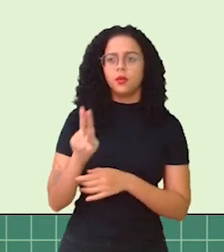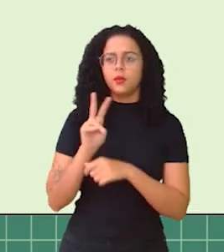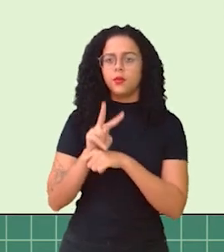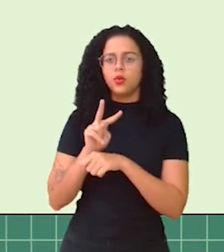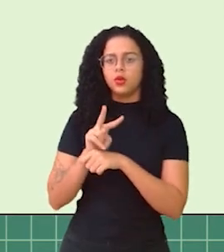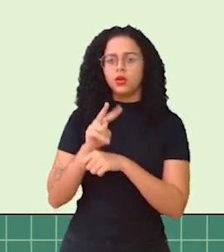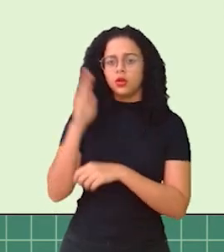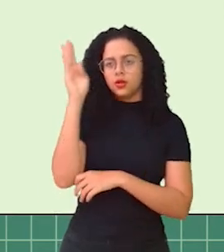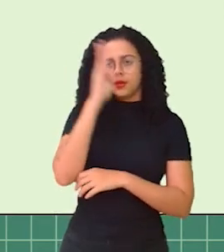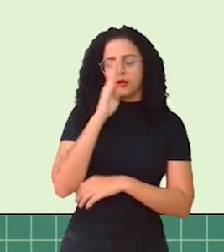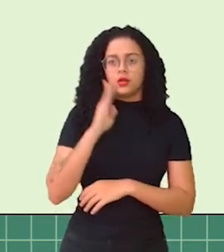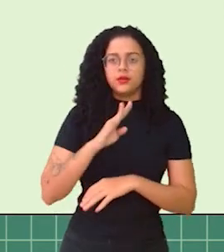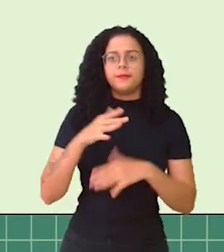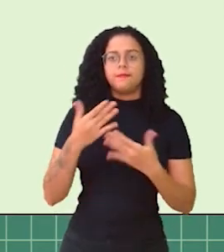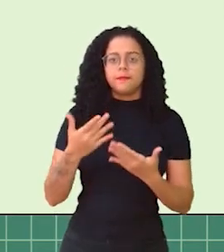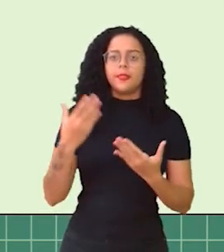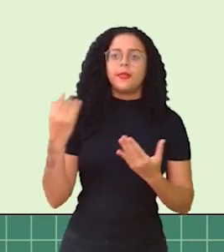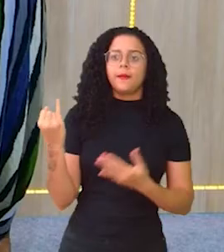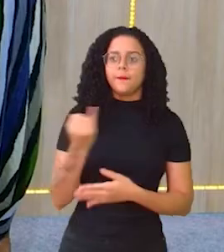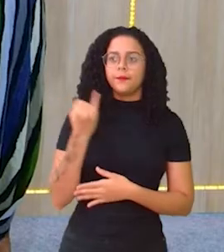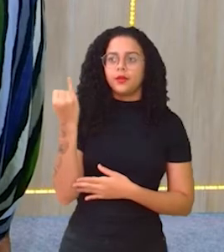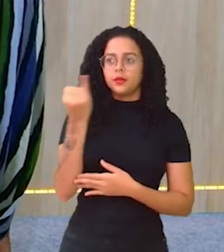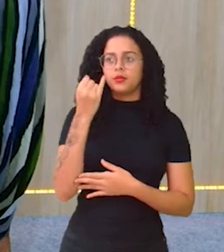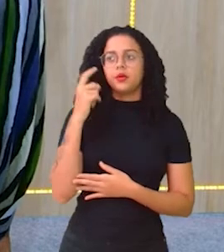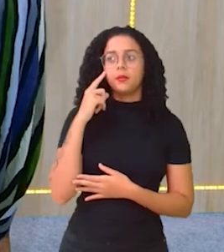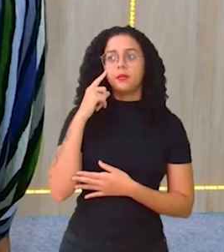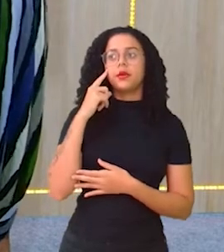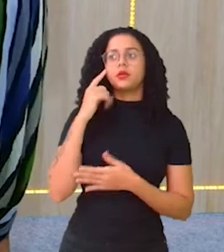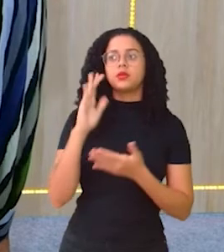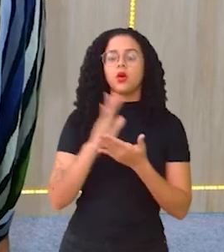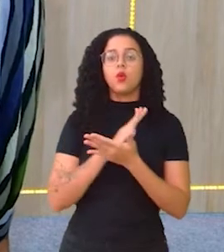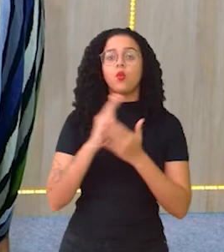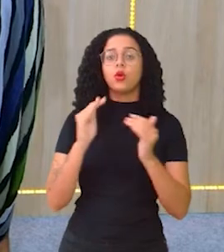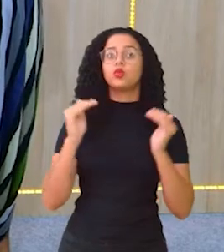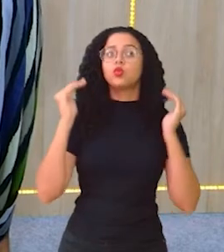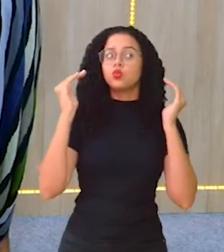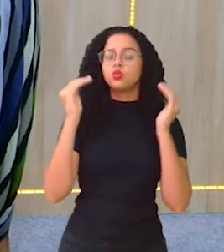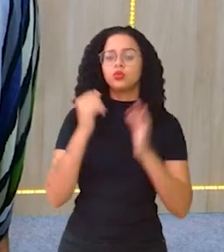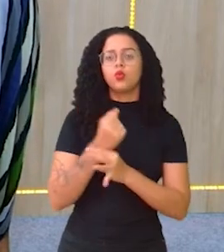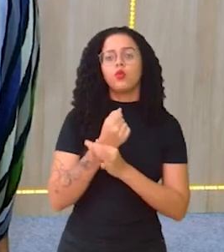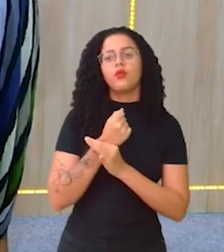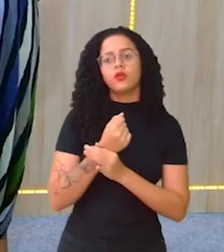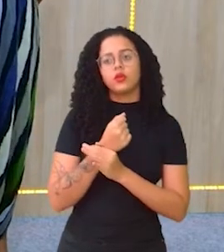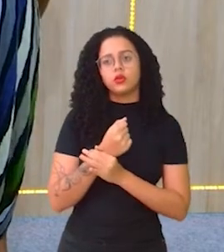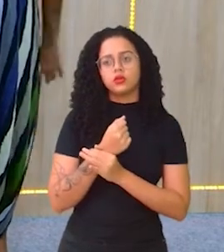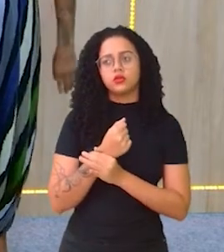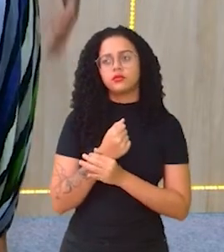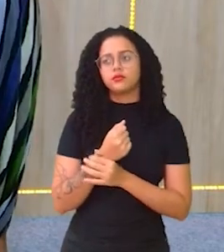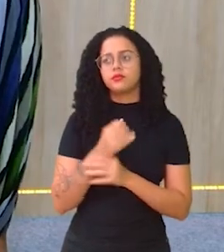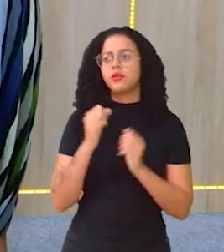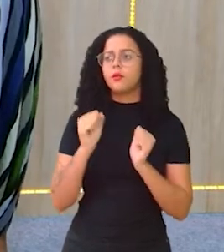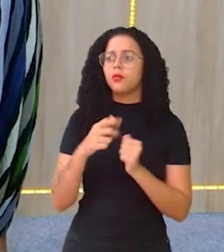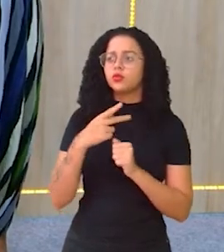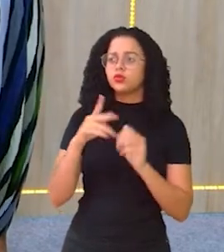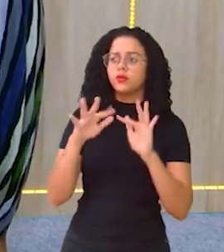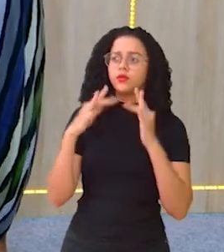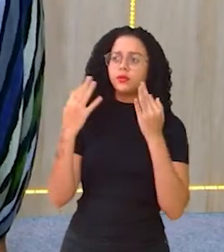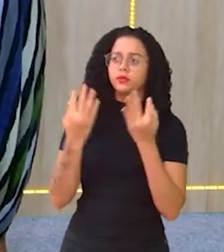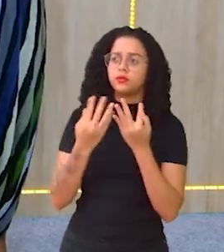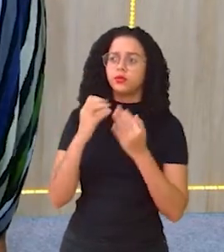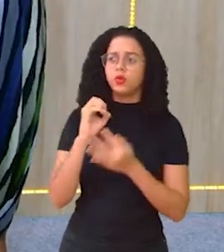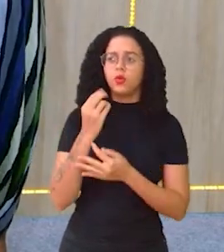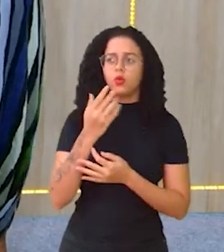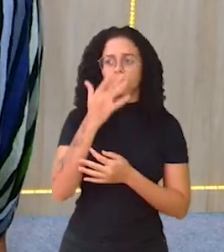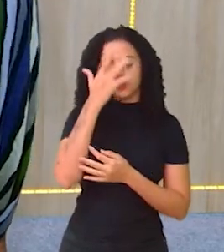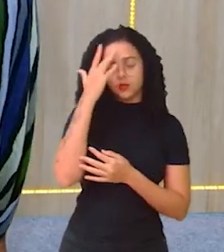Brasil. E, gente, é muito importante pensar em algum adulto de confiança, que pode ser alguém da sua família, ou alguém,